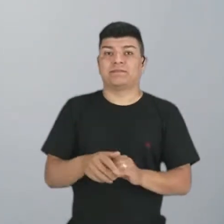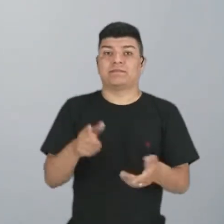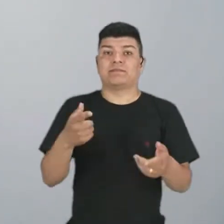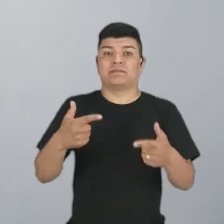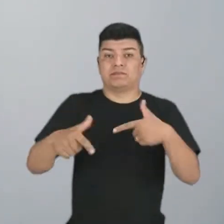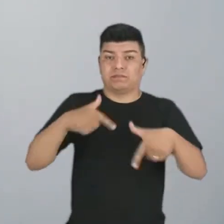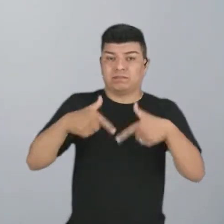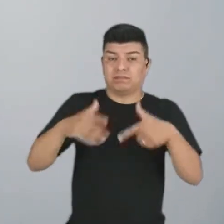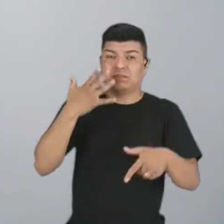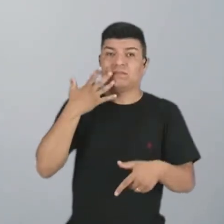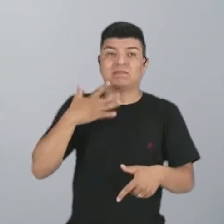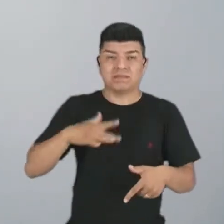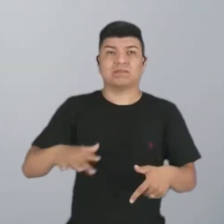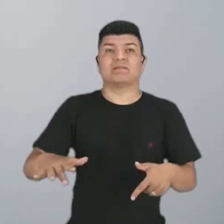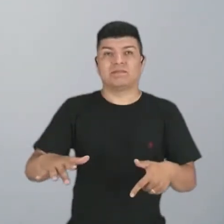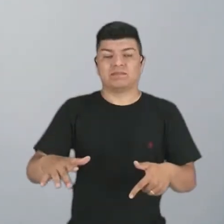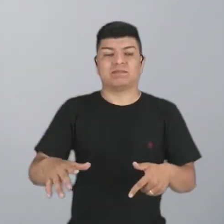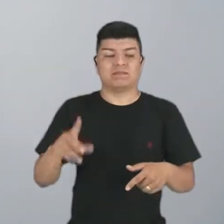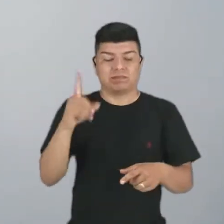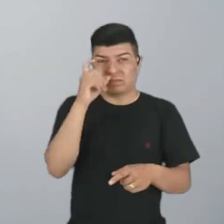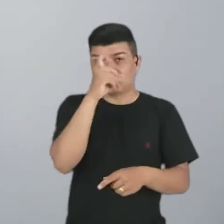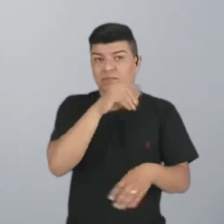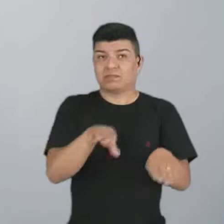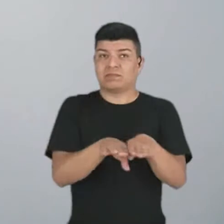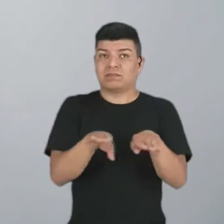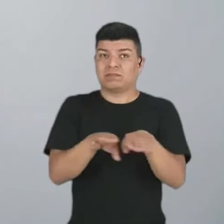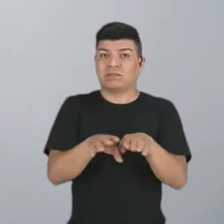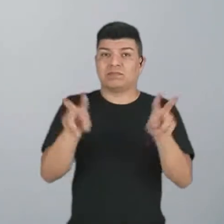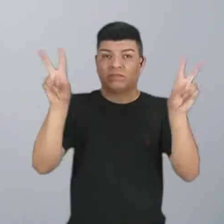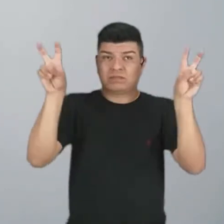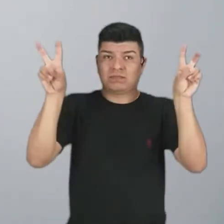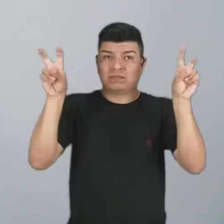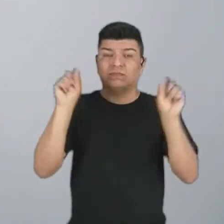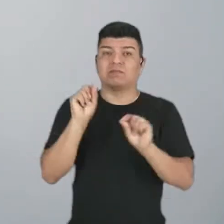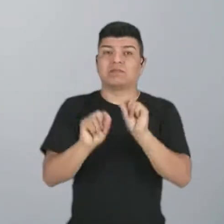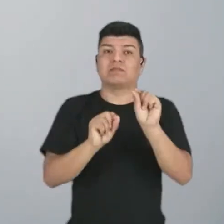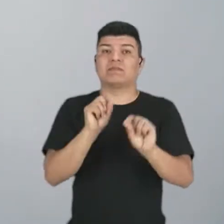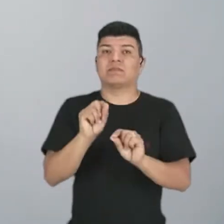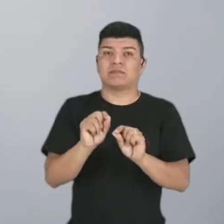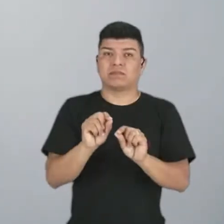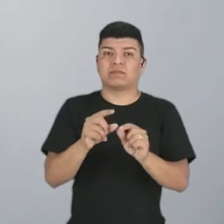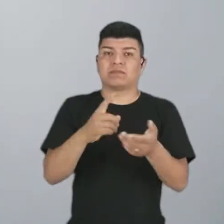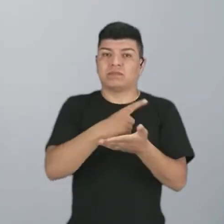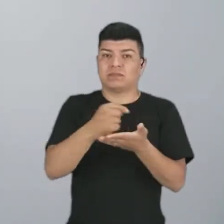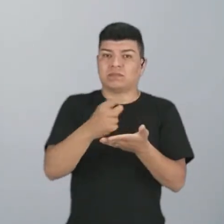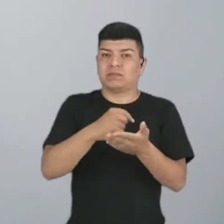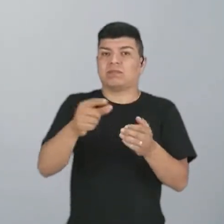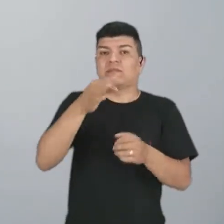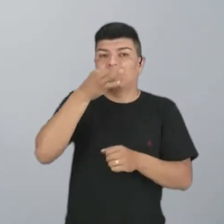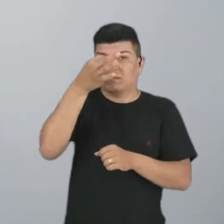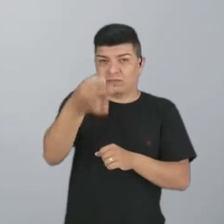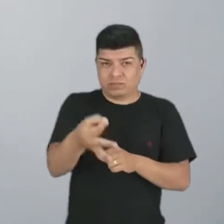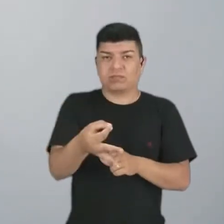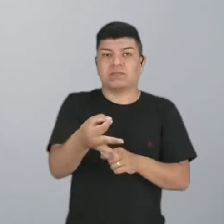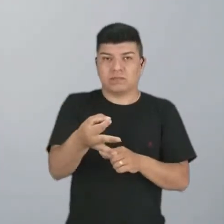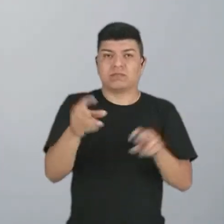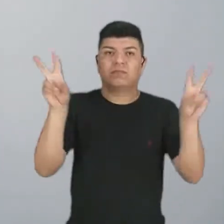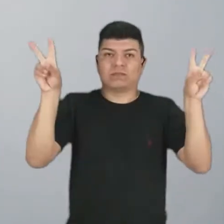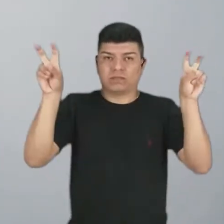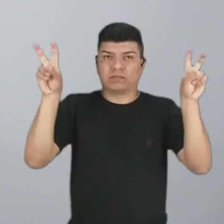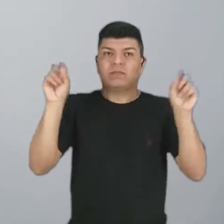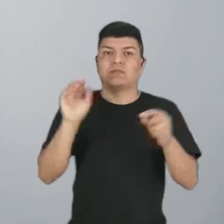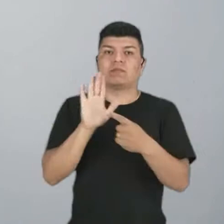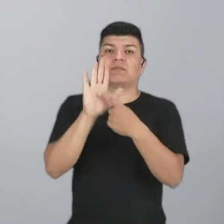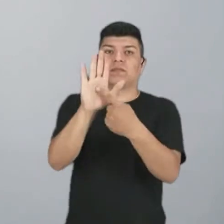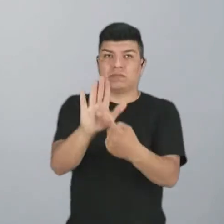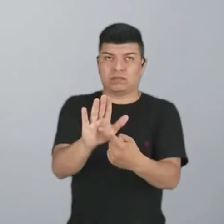questão do trabalho infantil é uma questão polêmica. Esses assuntos costumam resultar em um artigo de opinião. São esses assuntos que normalmente